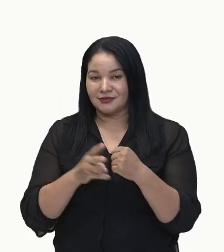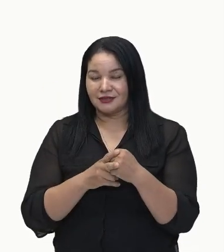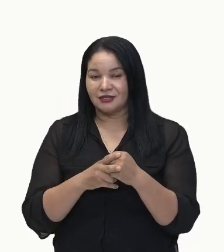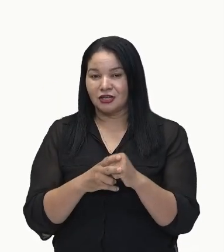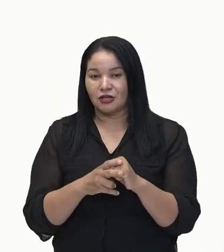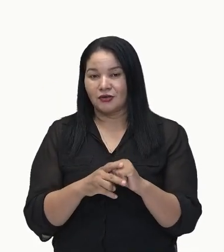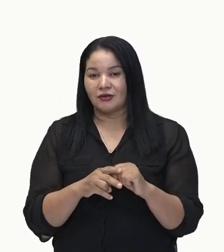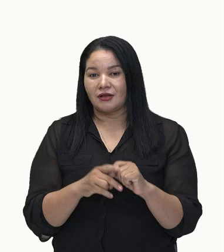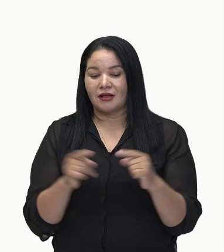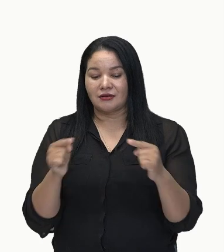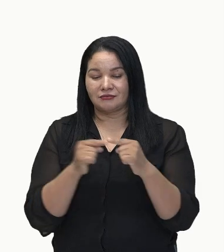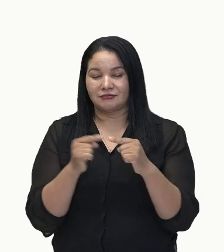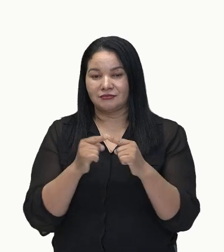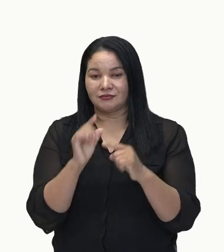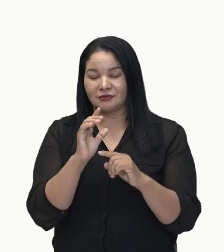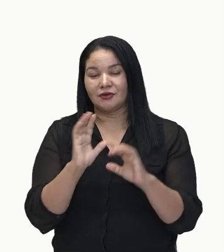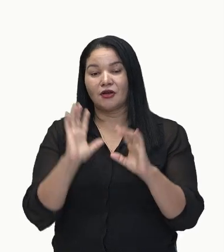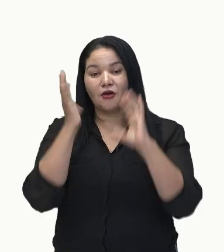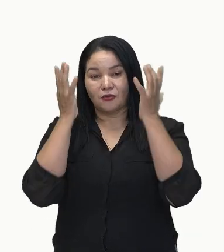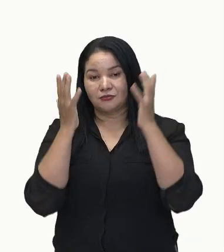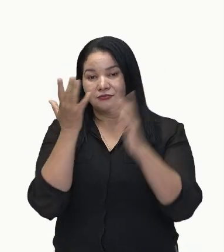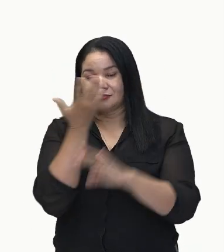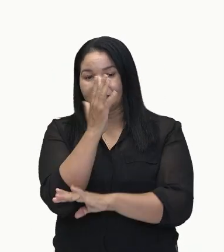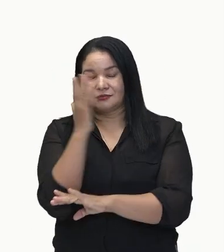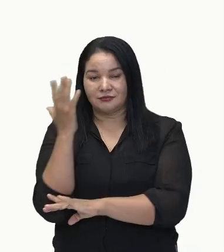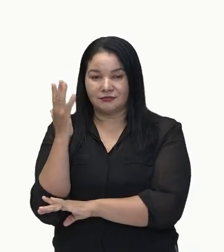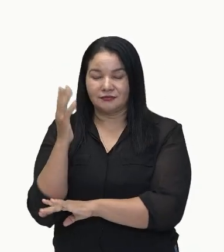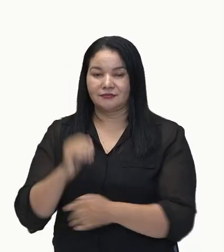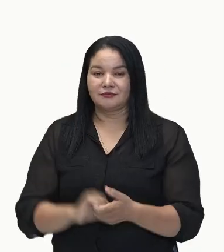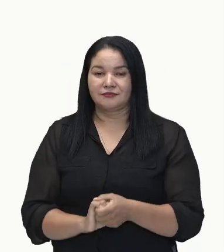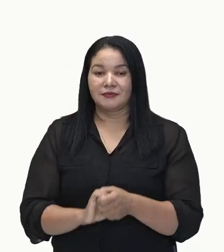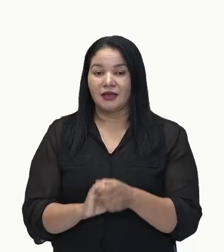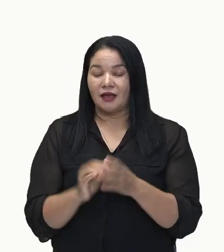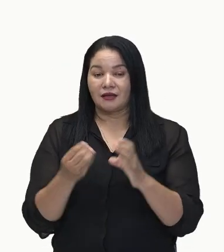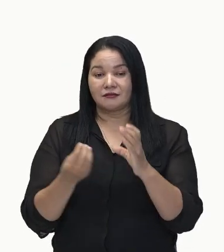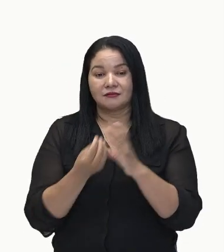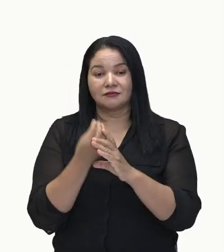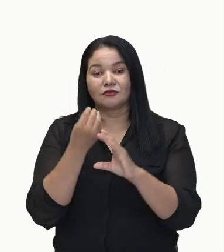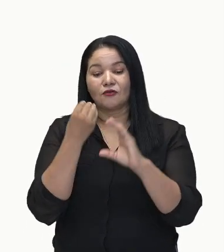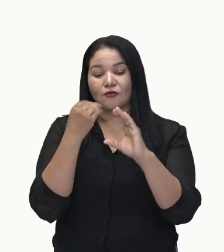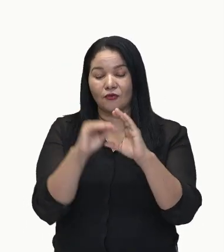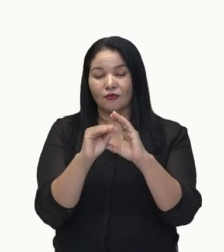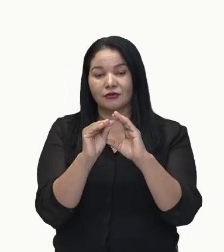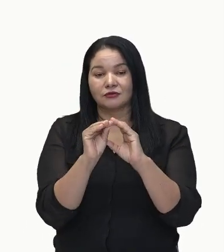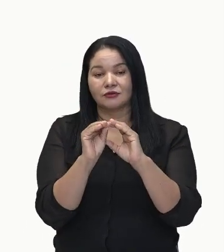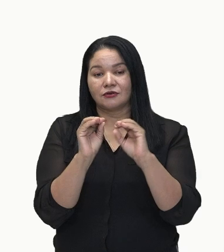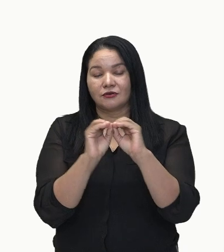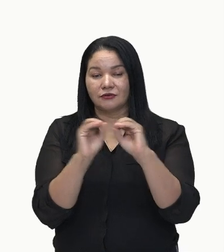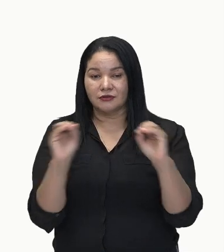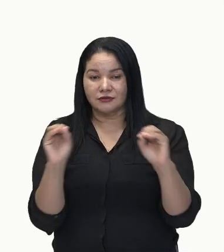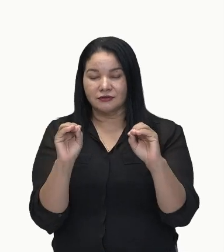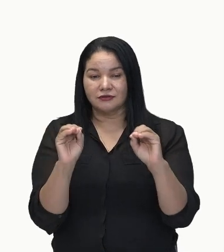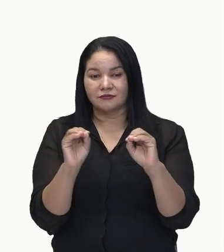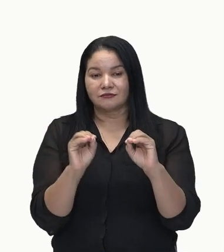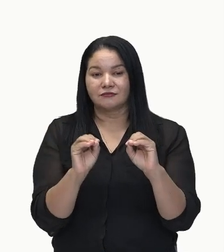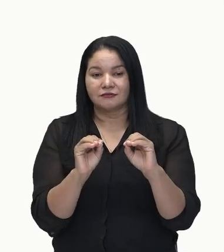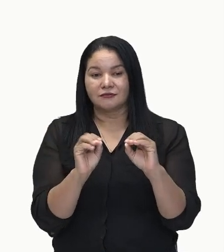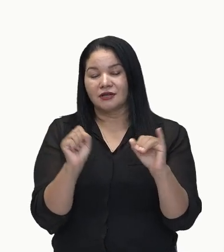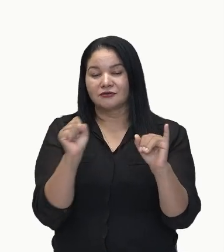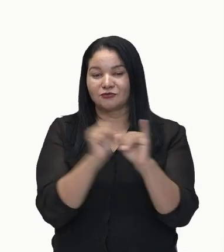não possuem sujeito, ou seja, eles surgem em orações sem sujeito. Falei aqui de alguns, né? Vão